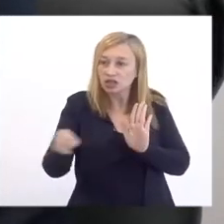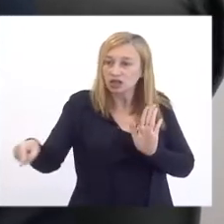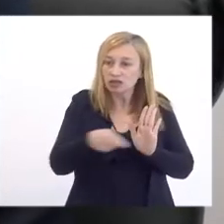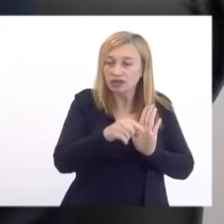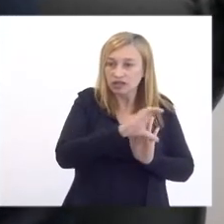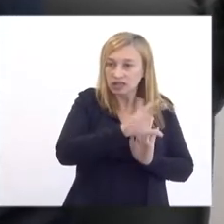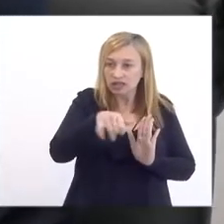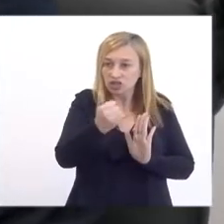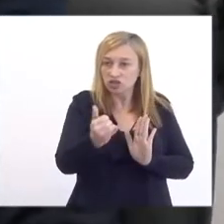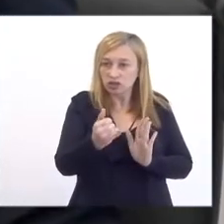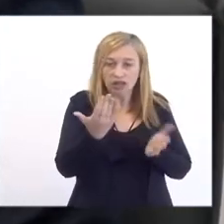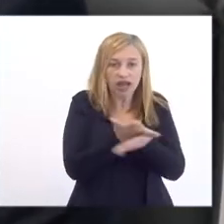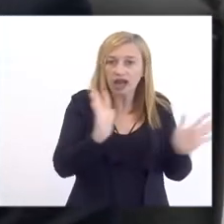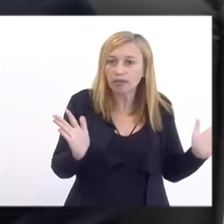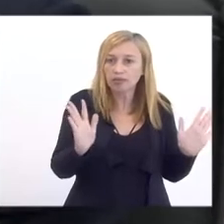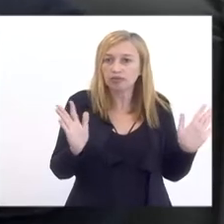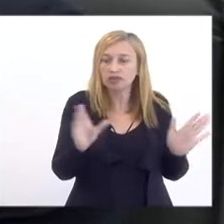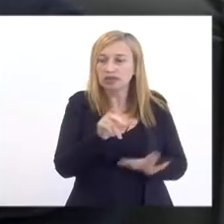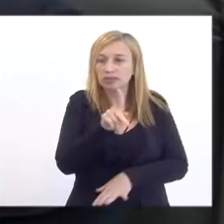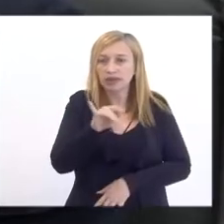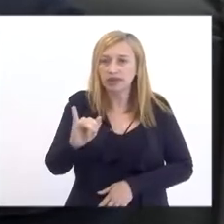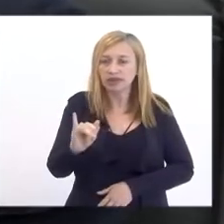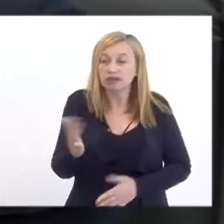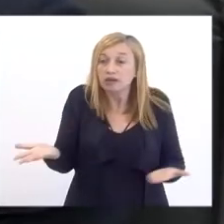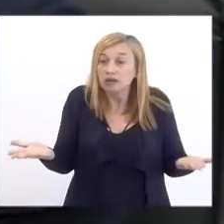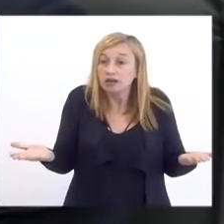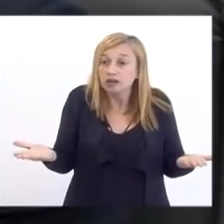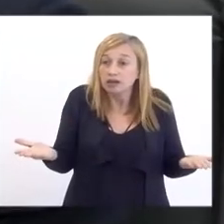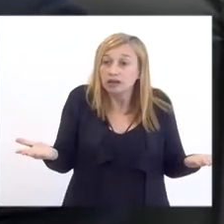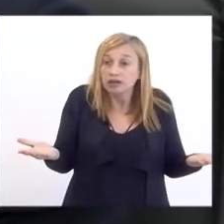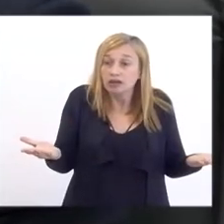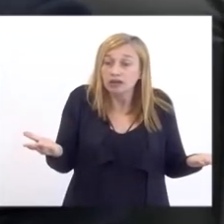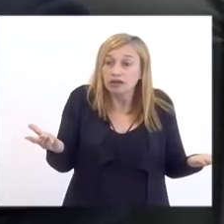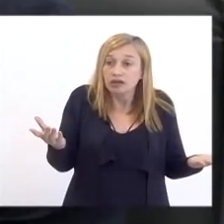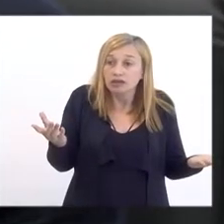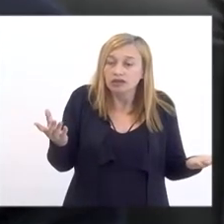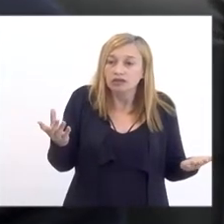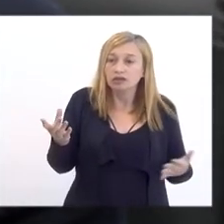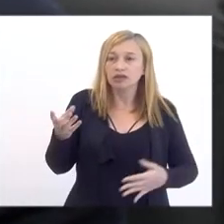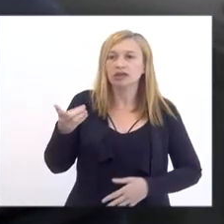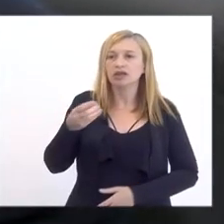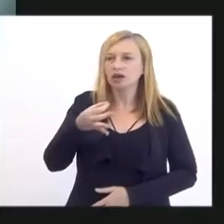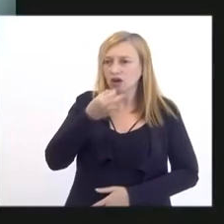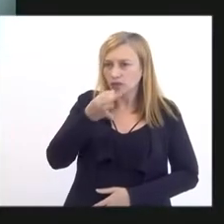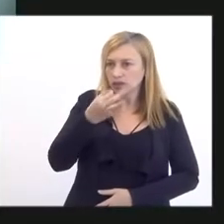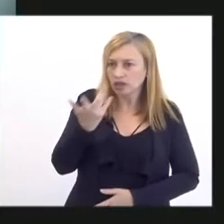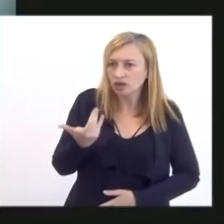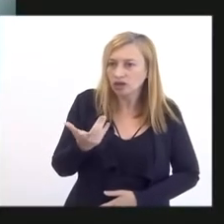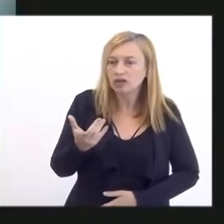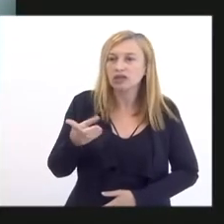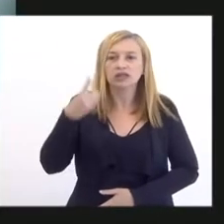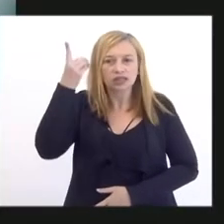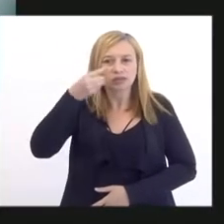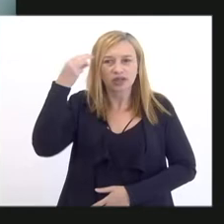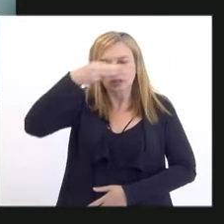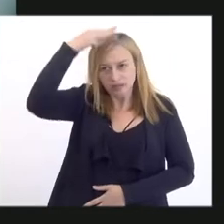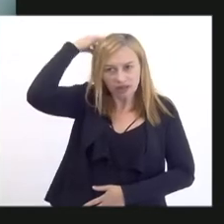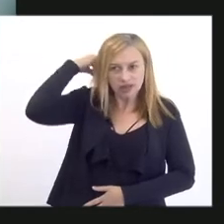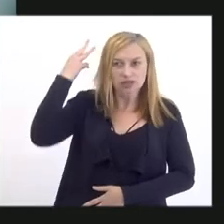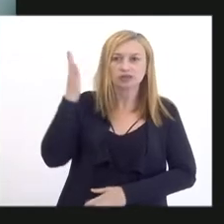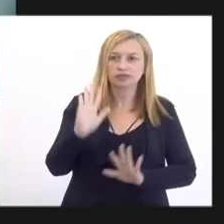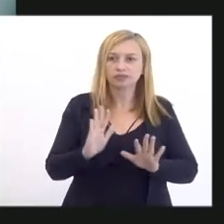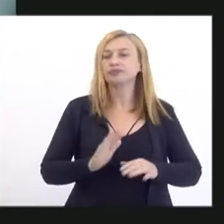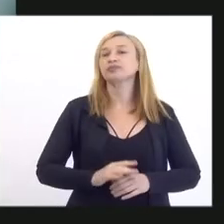e derrubo com maioria e acabo com a CPI. Mas, deputado Márcio... Posso dar uma sugestão, presidente? Por isso que eu acho, Márcio... Entendeu, Luiz? Márcio, senhor